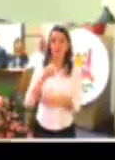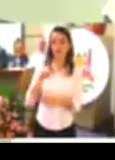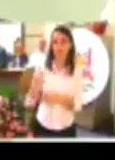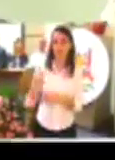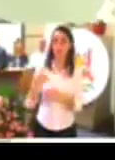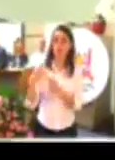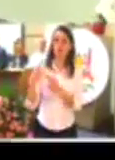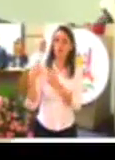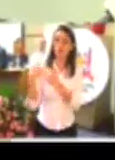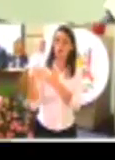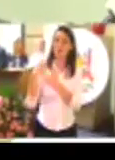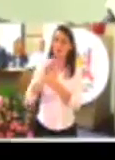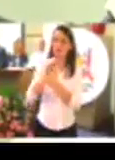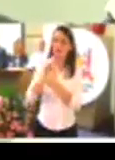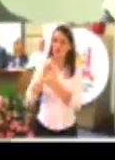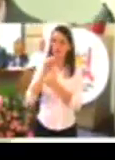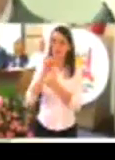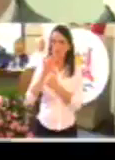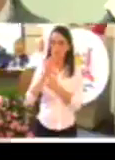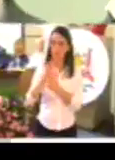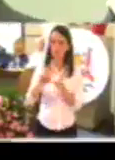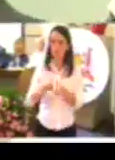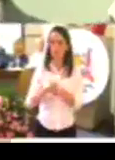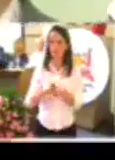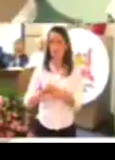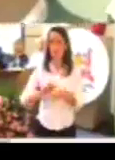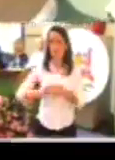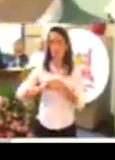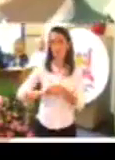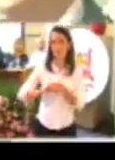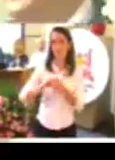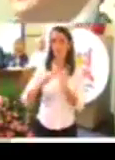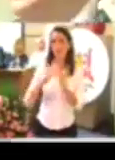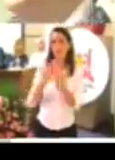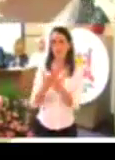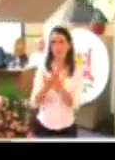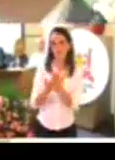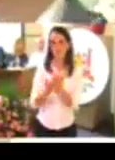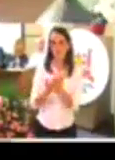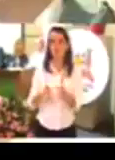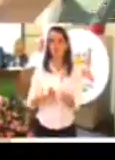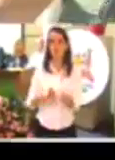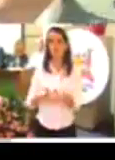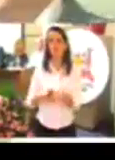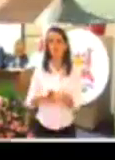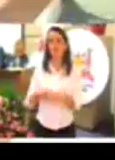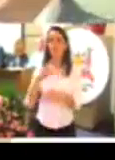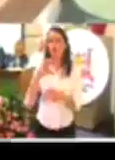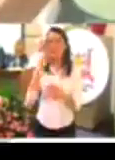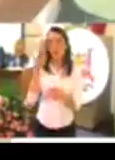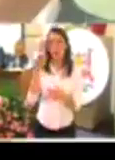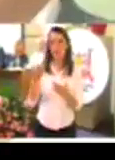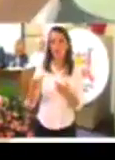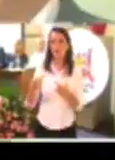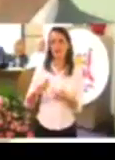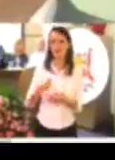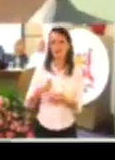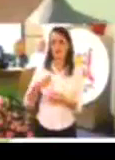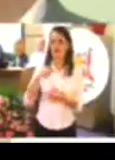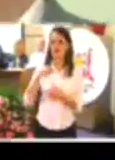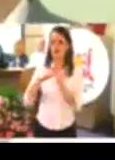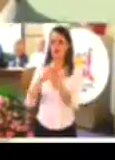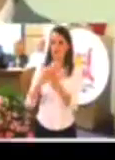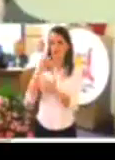SATIC e que também já se colocou à disposição nesse projeto da Escola do Legislativo, e ao representante aqui também do